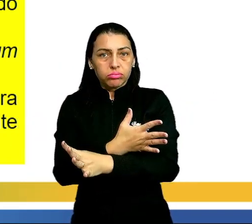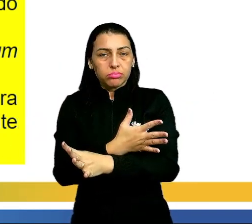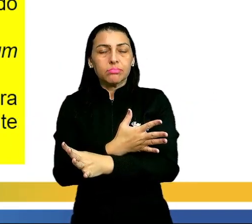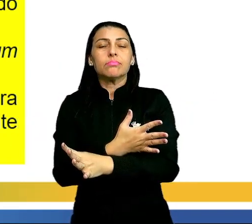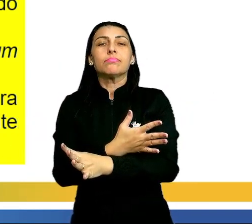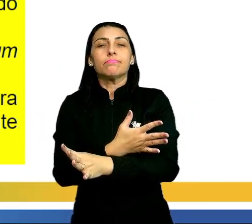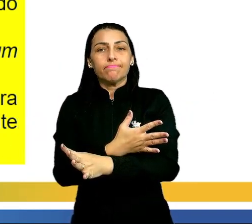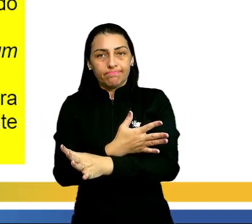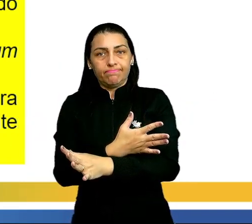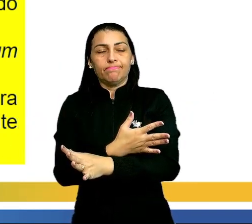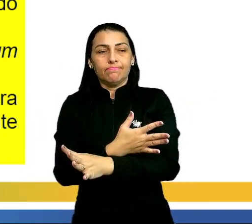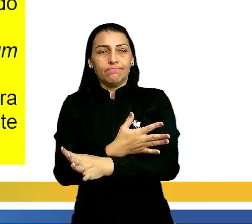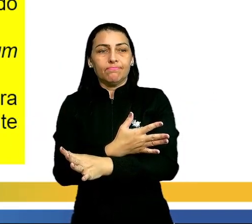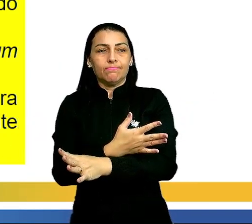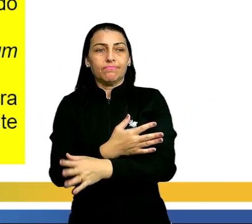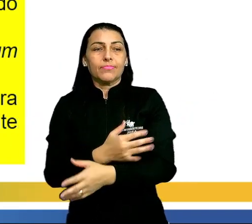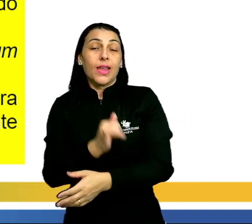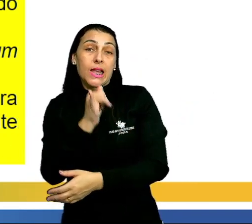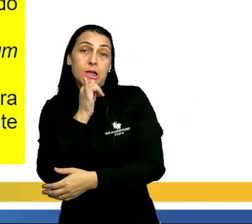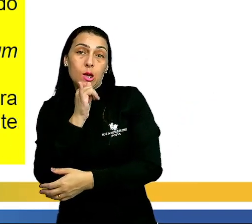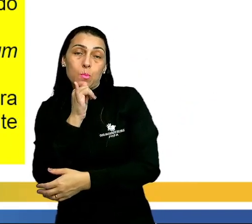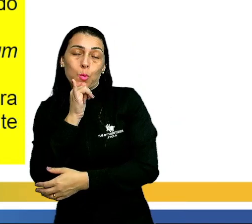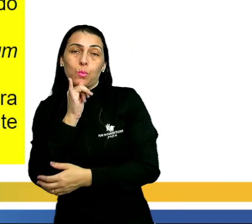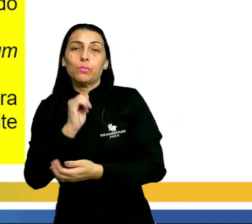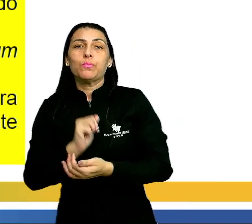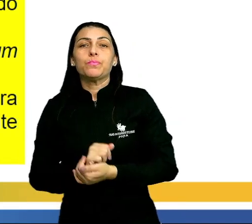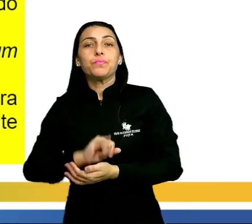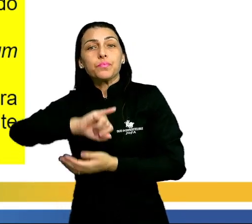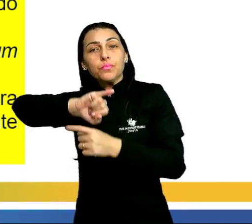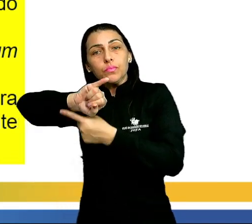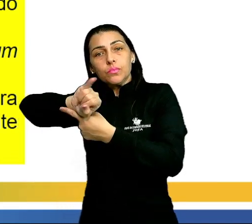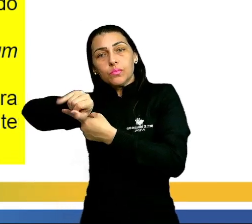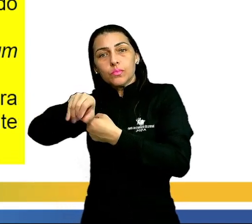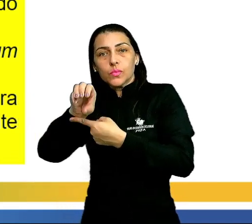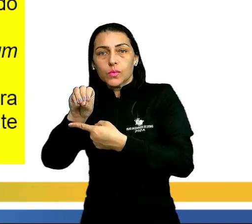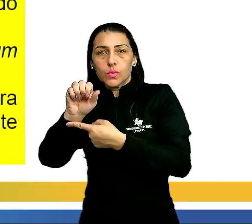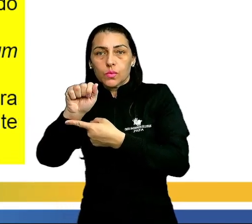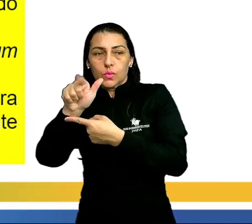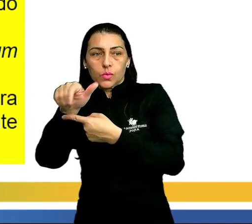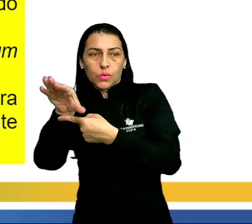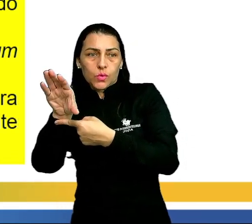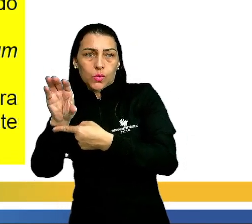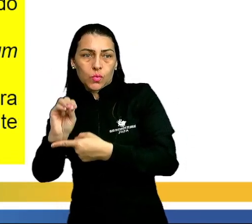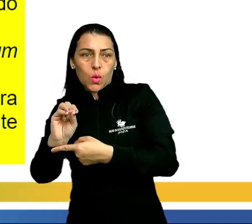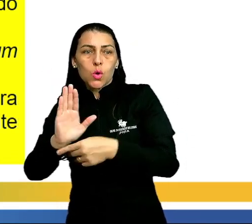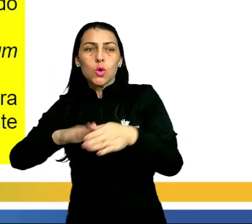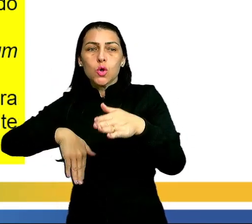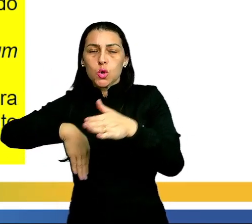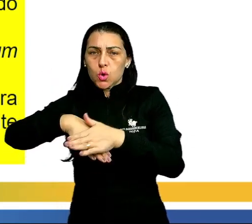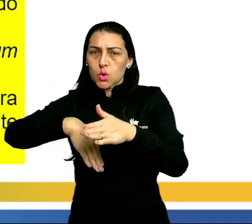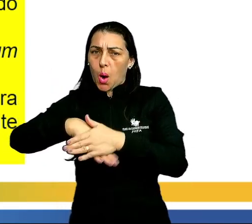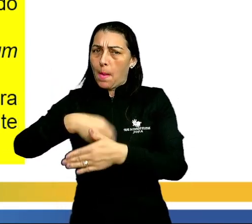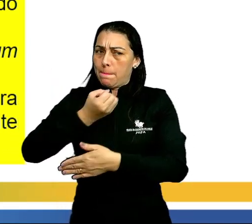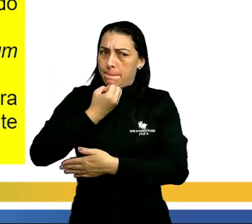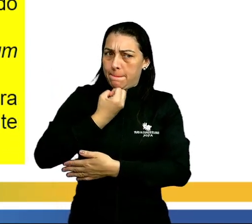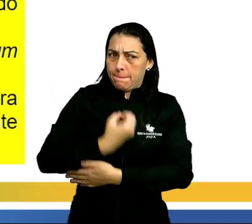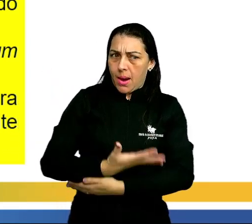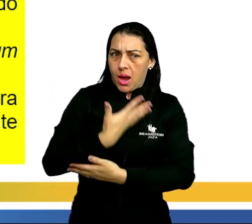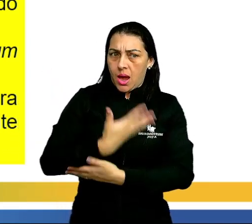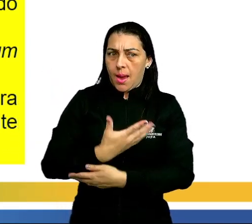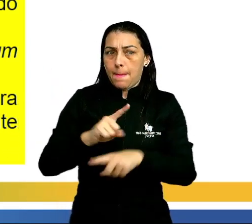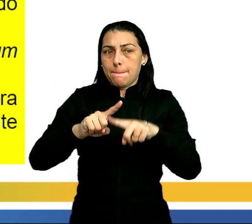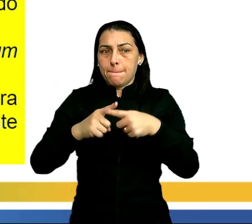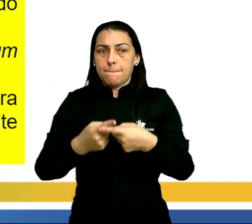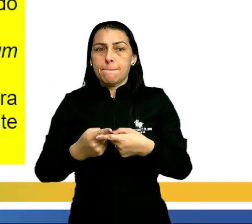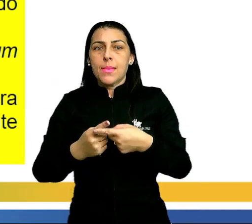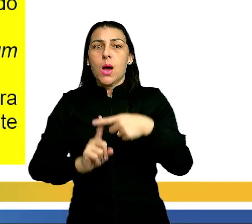todo que se integra. Então, nós temos aí o seguinte exemplo. João joga muito bem